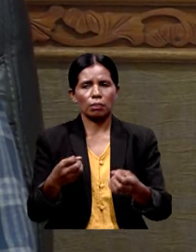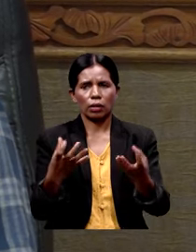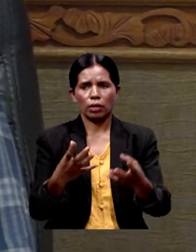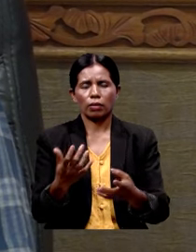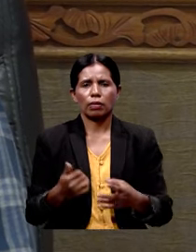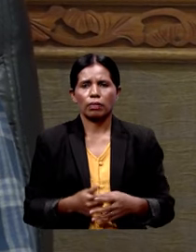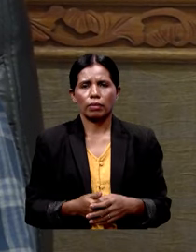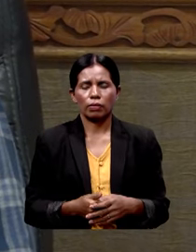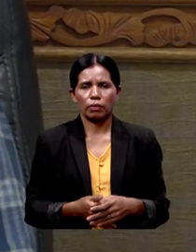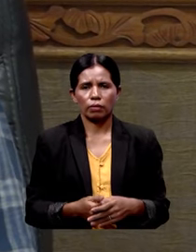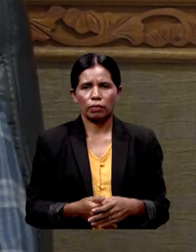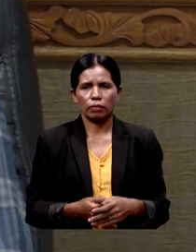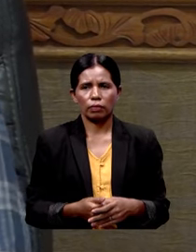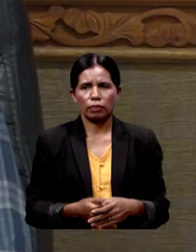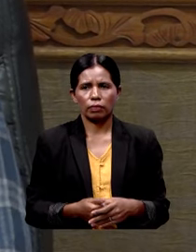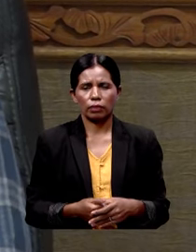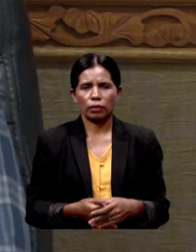beke